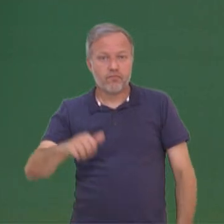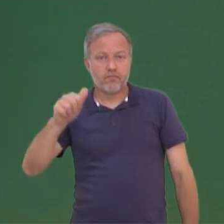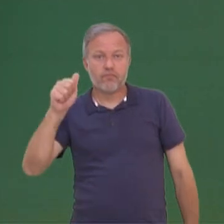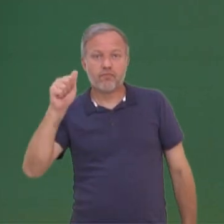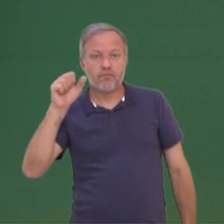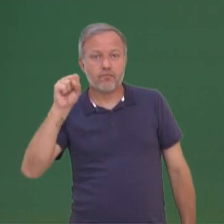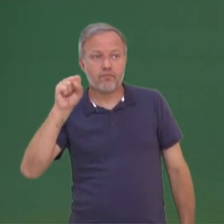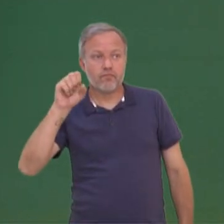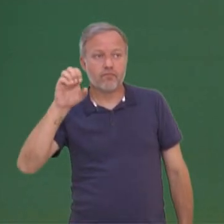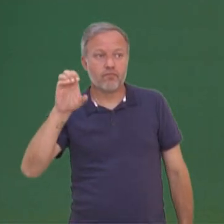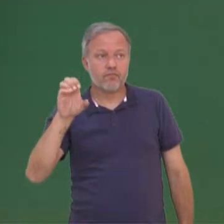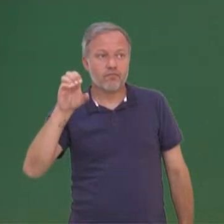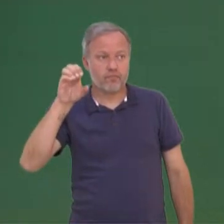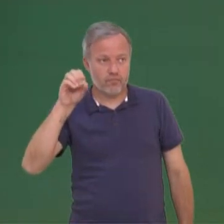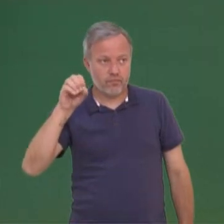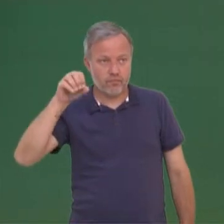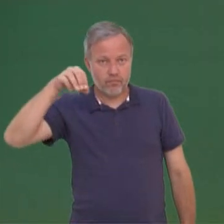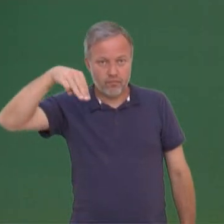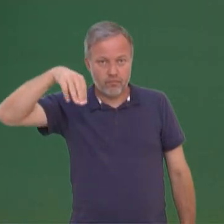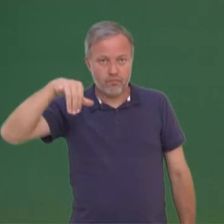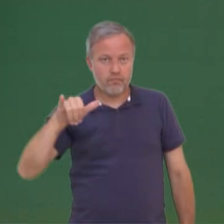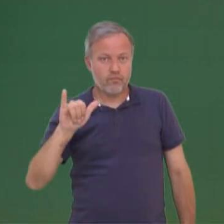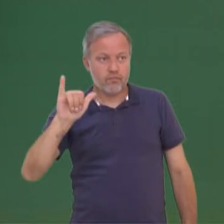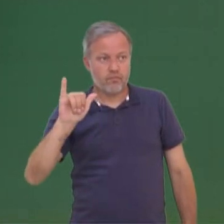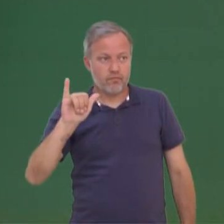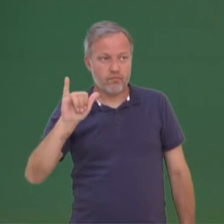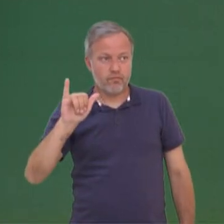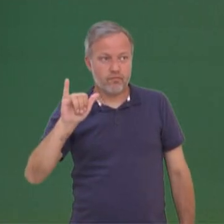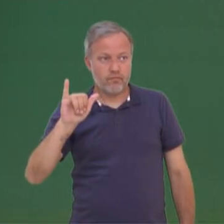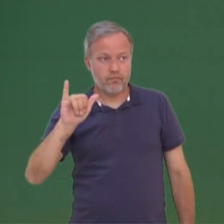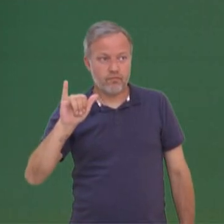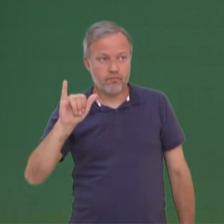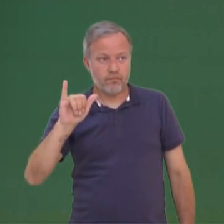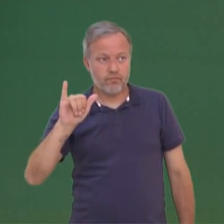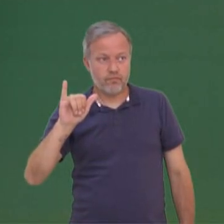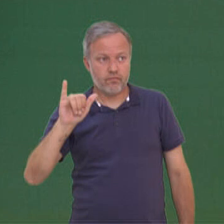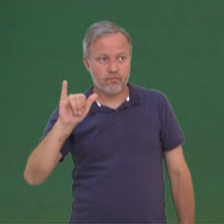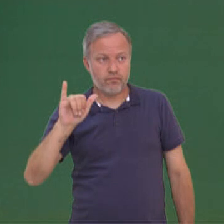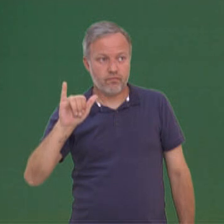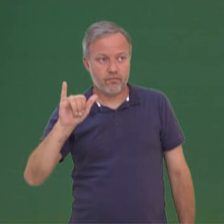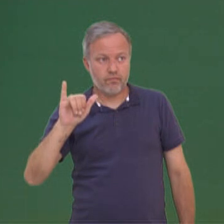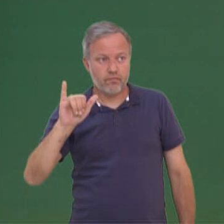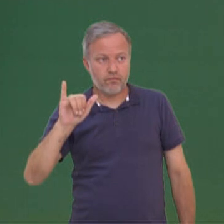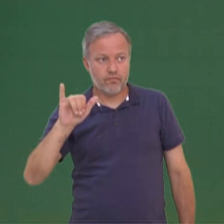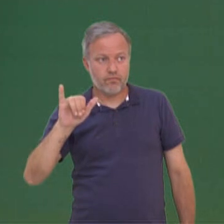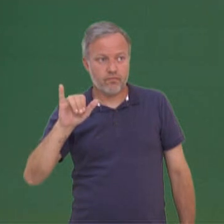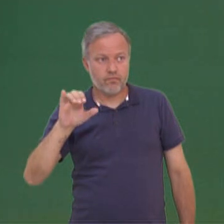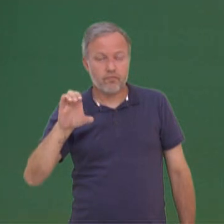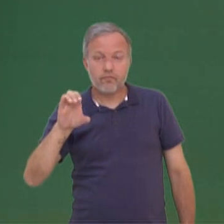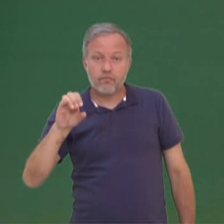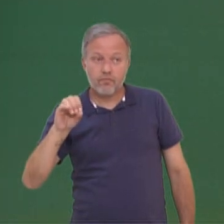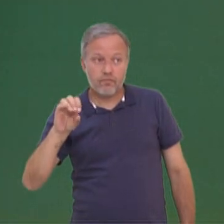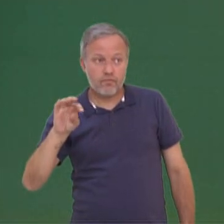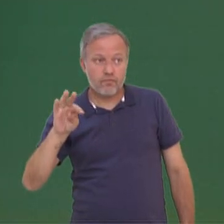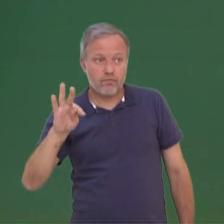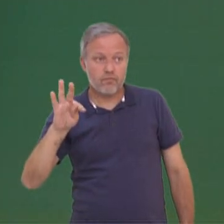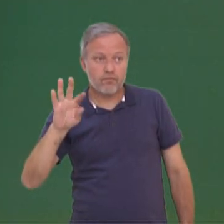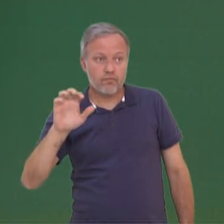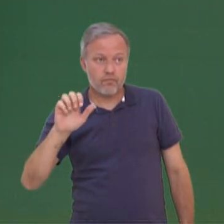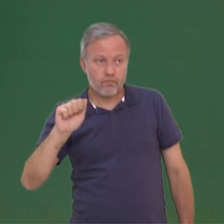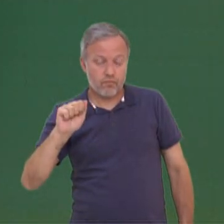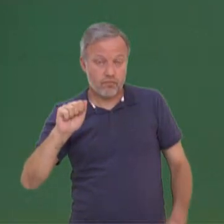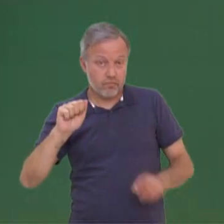Ascomicetos, aquele que eu falei para vocês, que é o grupo que a gente tem que mais gostar deles. Maravilha? Na próxima aula, eu vou falar